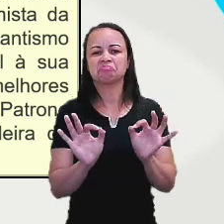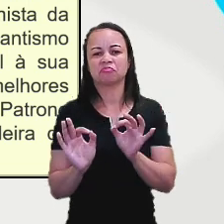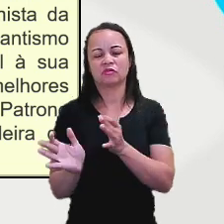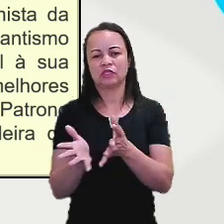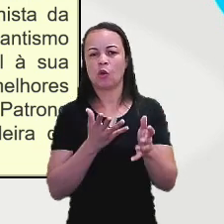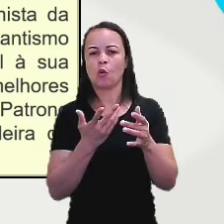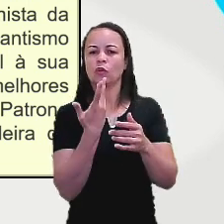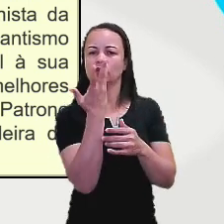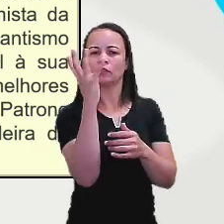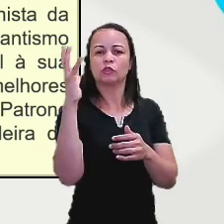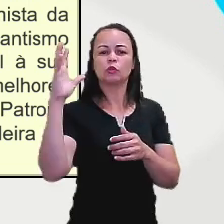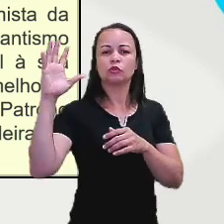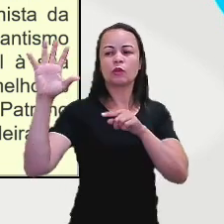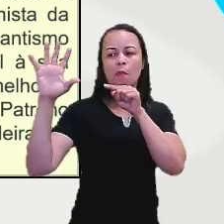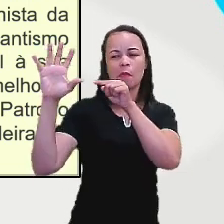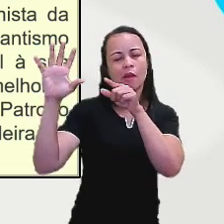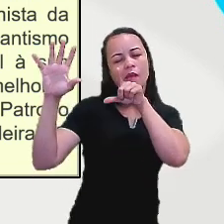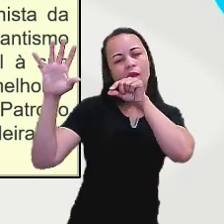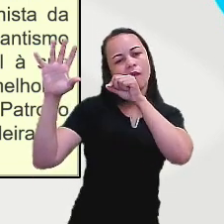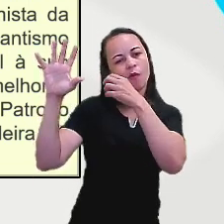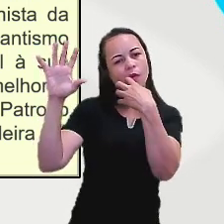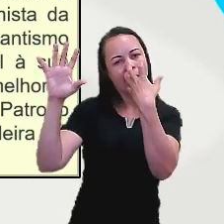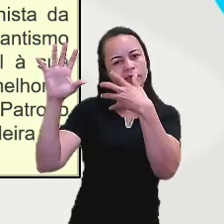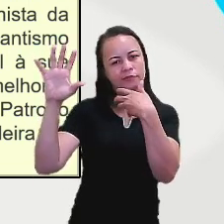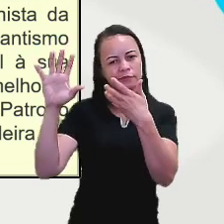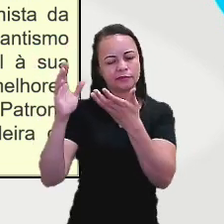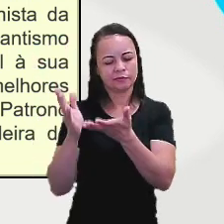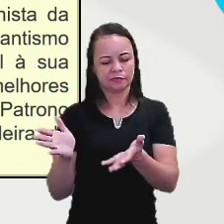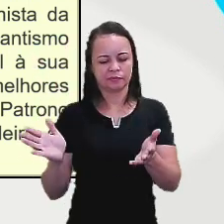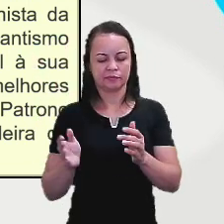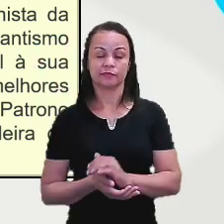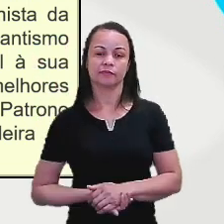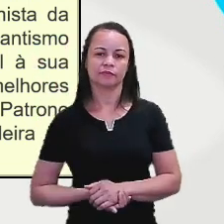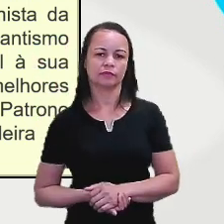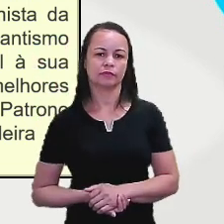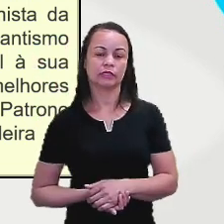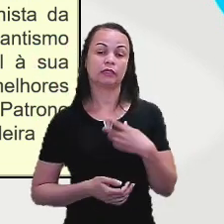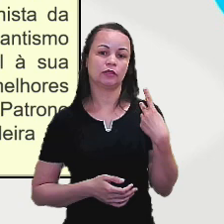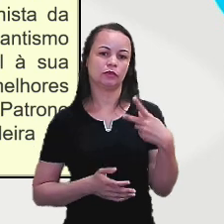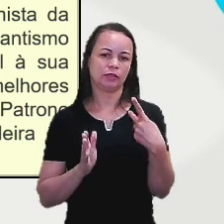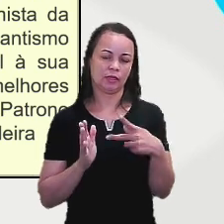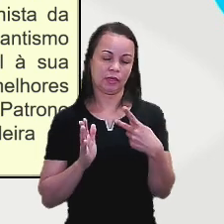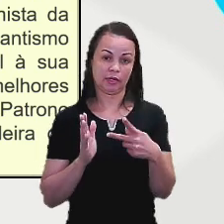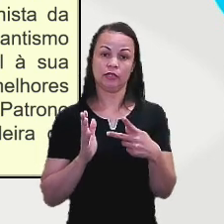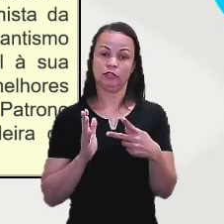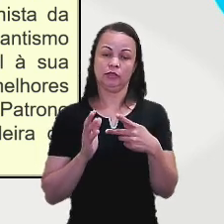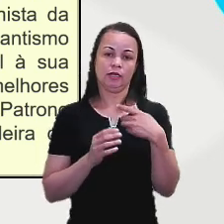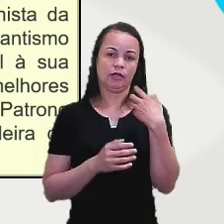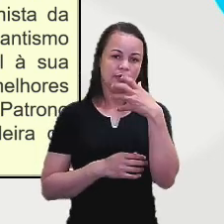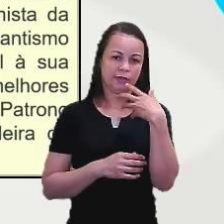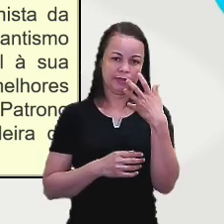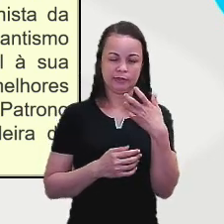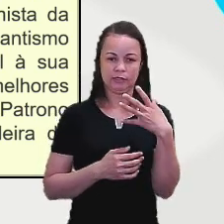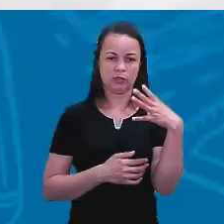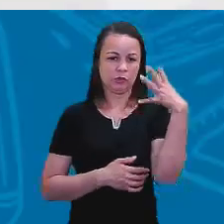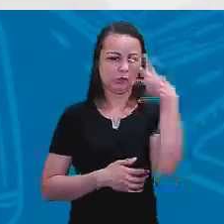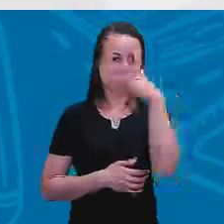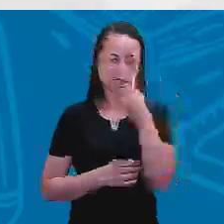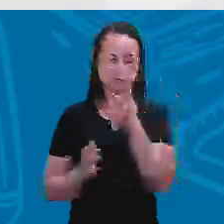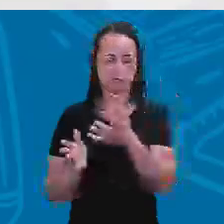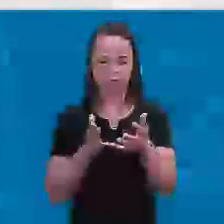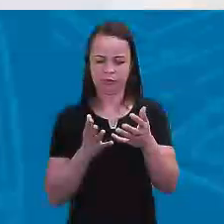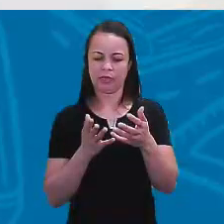as palmeiras onde canta o sabiá. Então, nesse texto, né, nessa canção tão linda, ele exalta aí o nosso